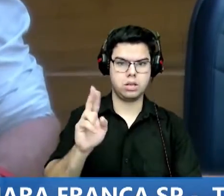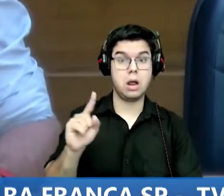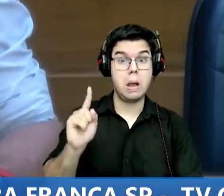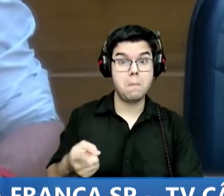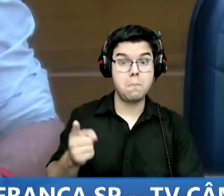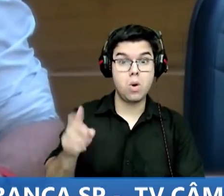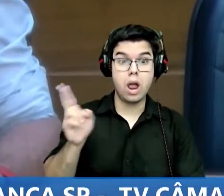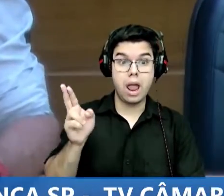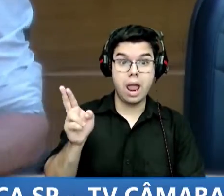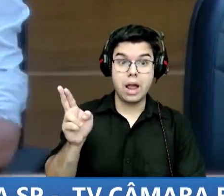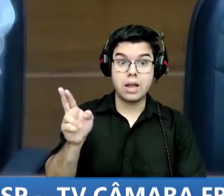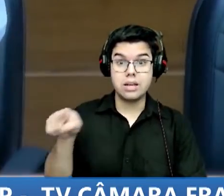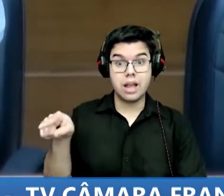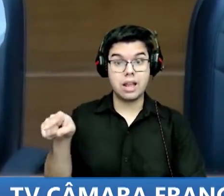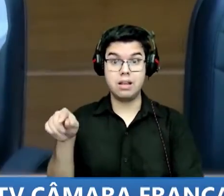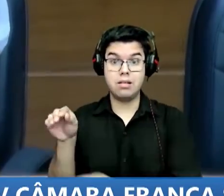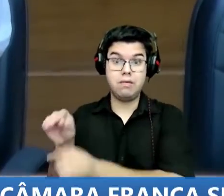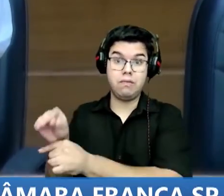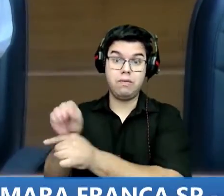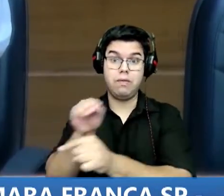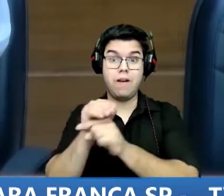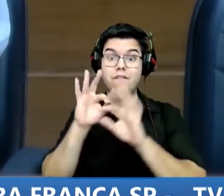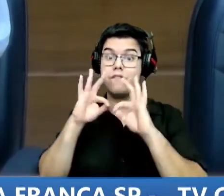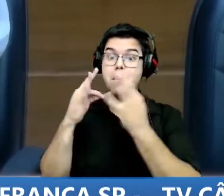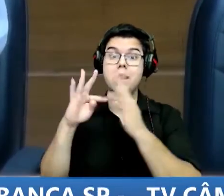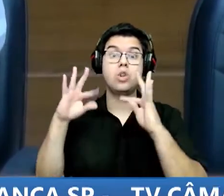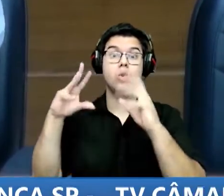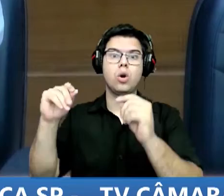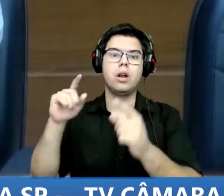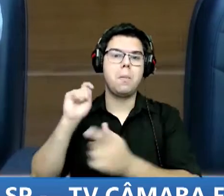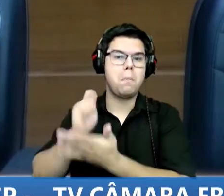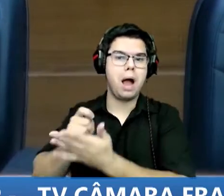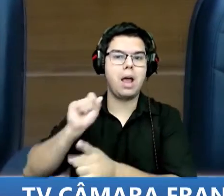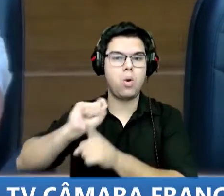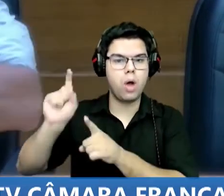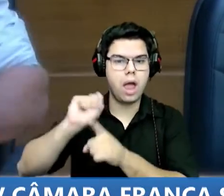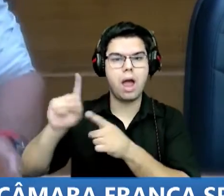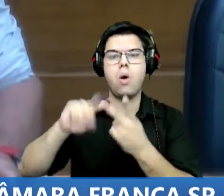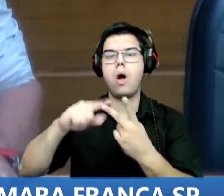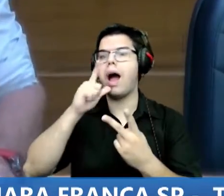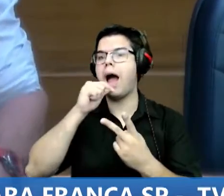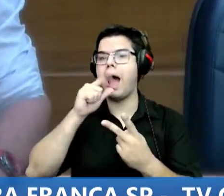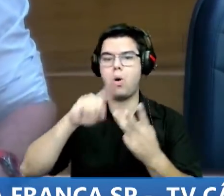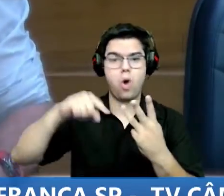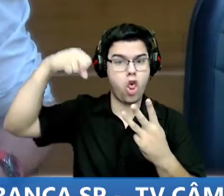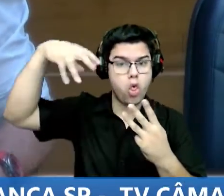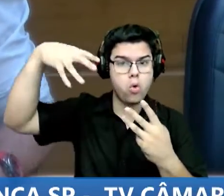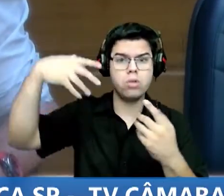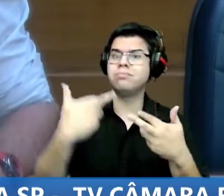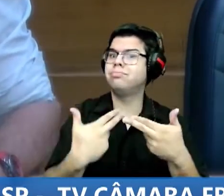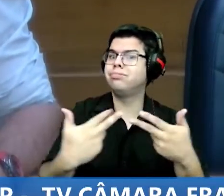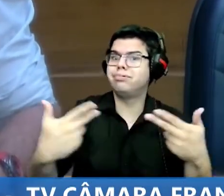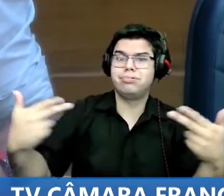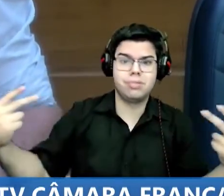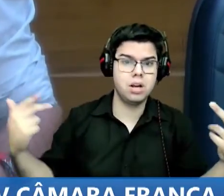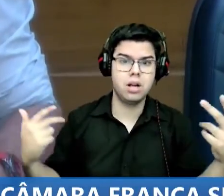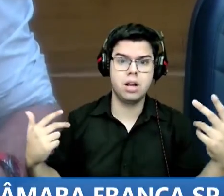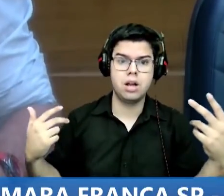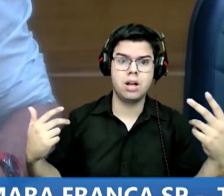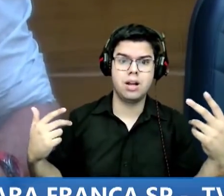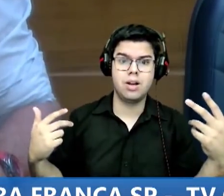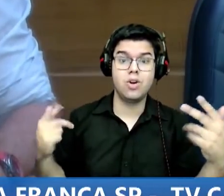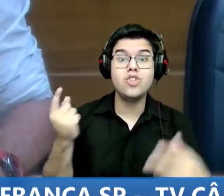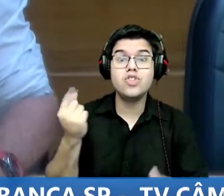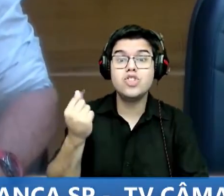a família inteira, pagando aluguel, água, luz, um monte de situações que o dinheiro é do menino e o menino não está